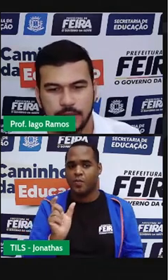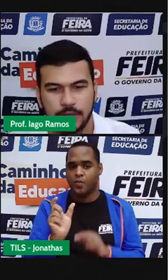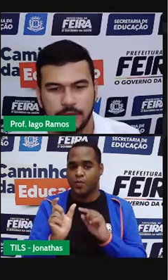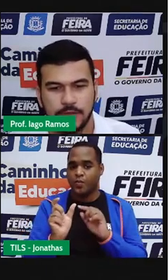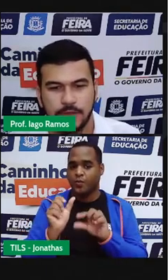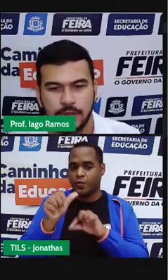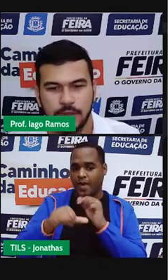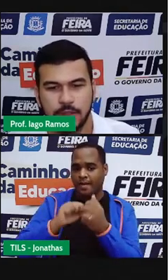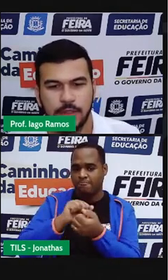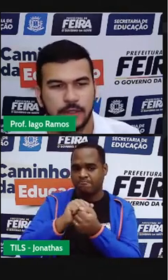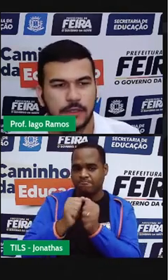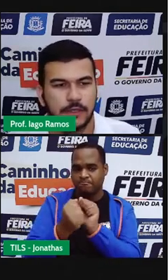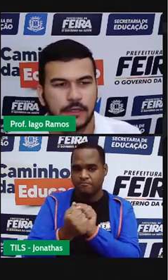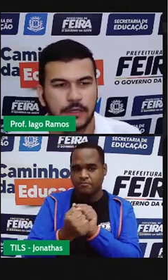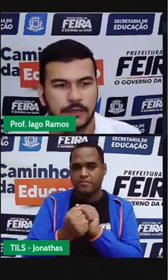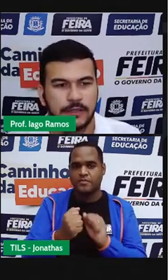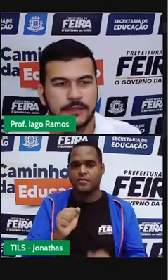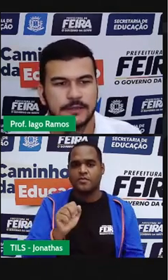Olha só.